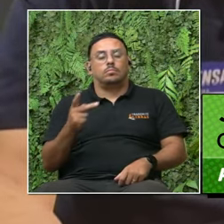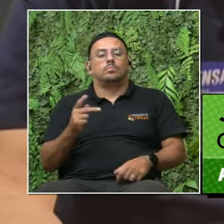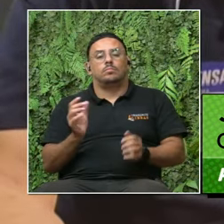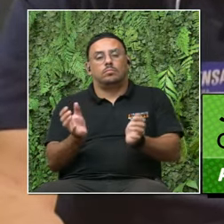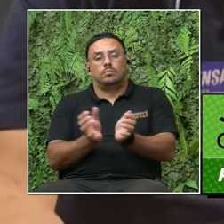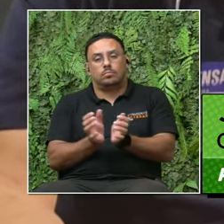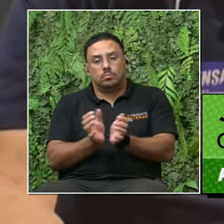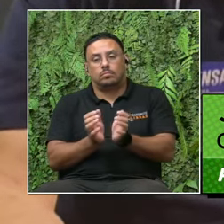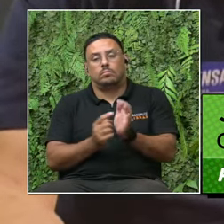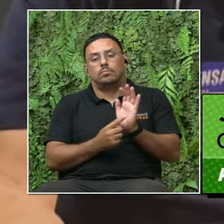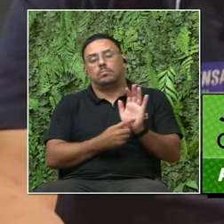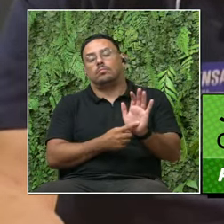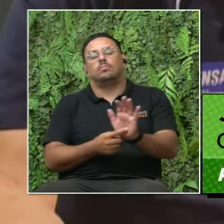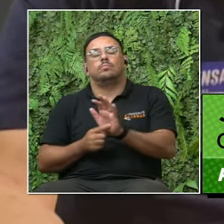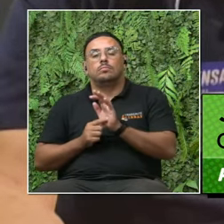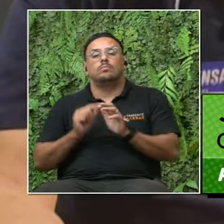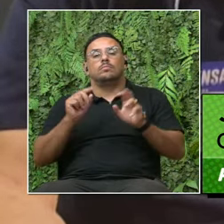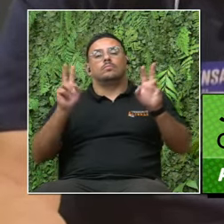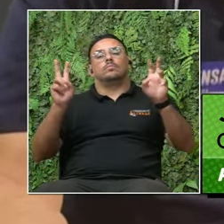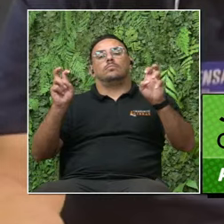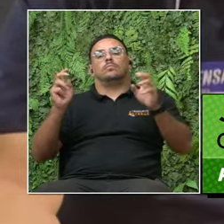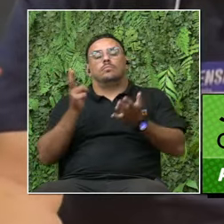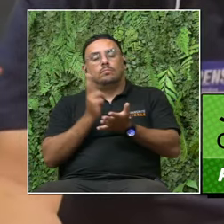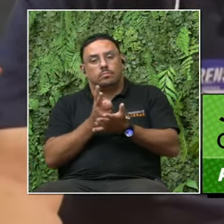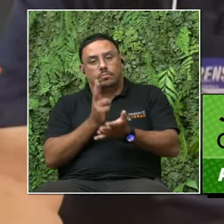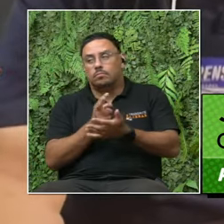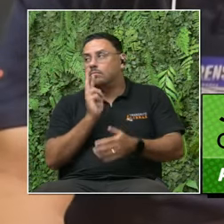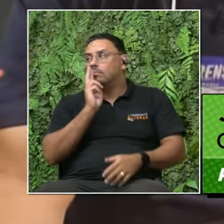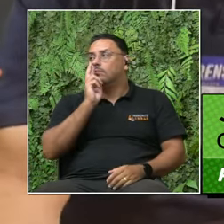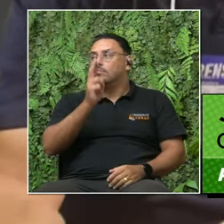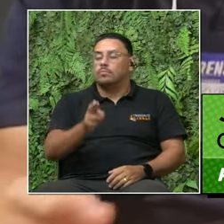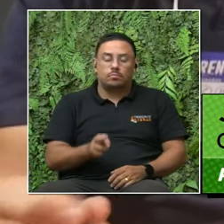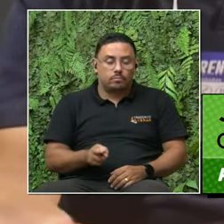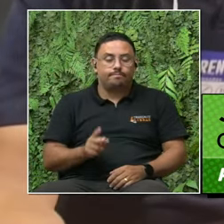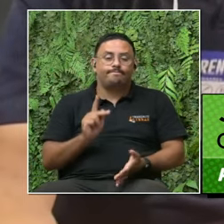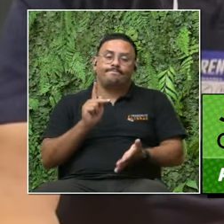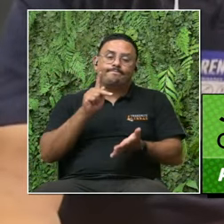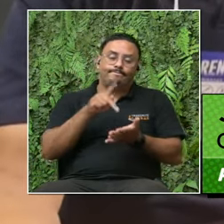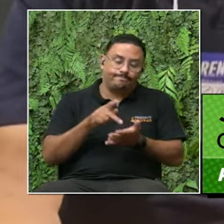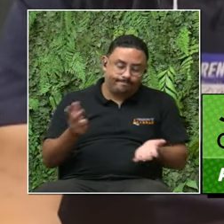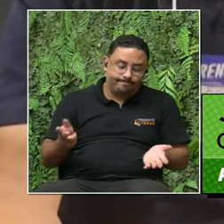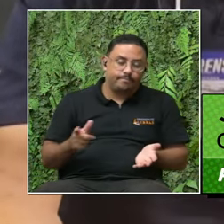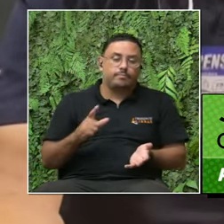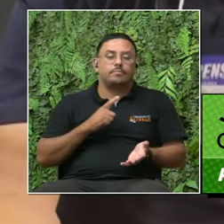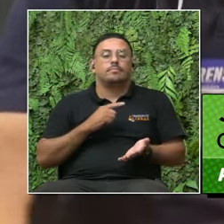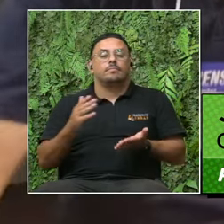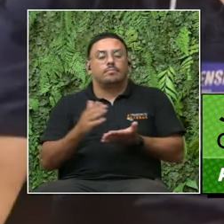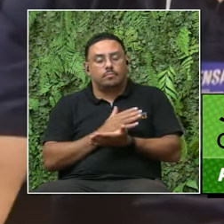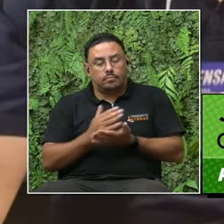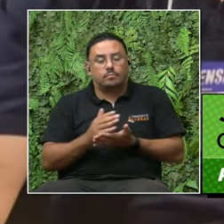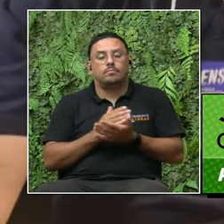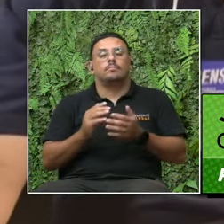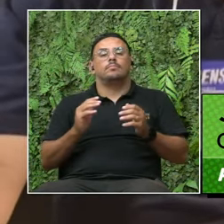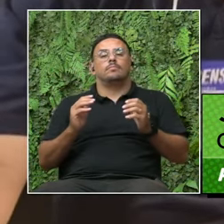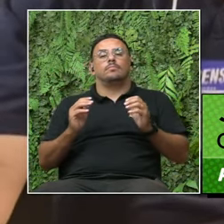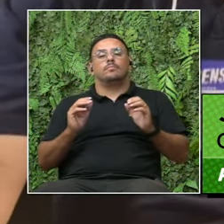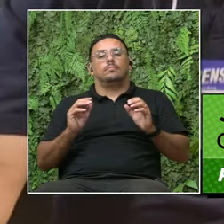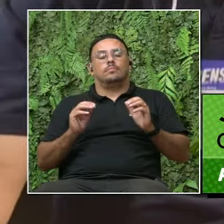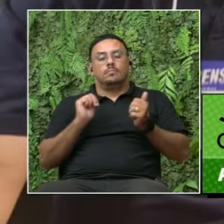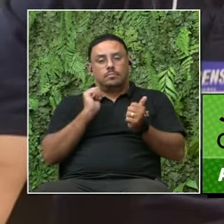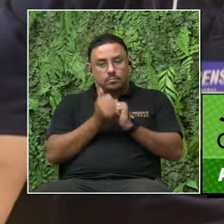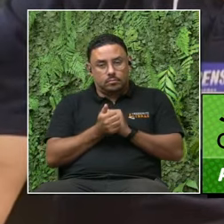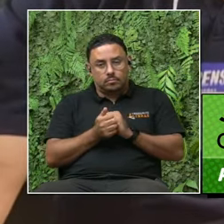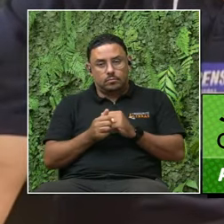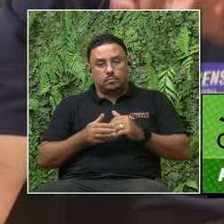e apresentaram entre aspas o mesmo resultado obviamente existem jogos com com pesos maiores